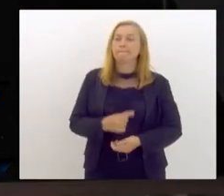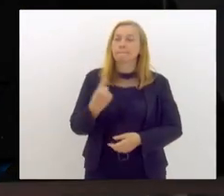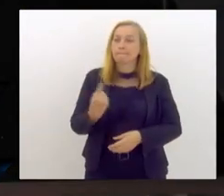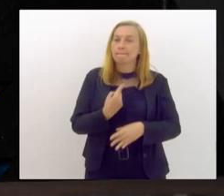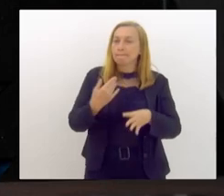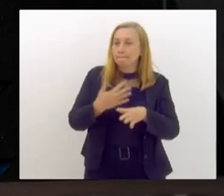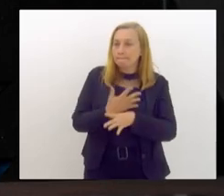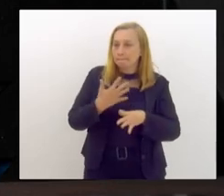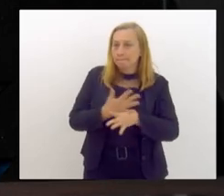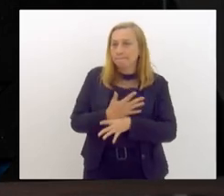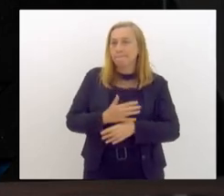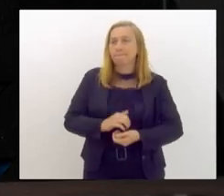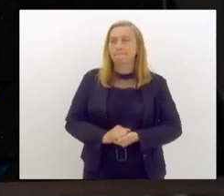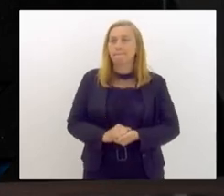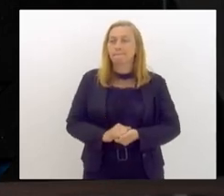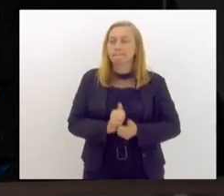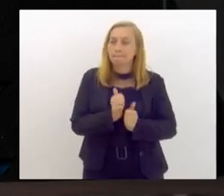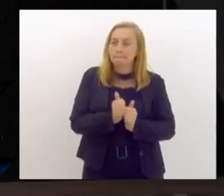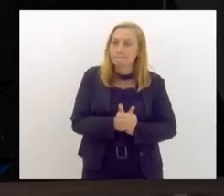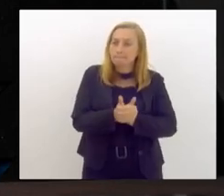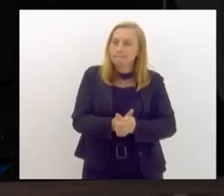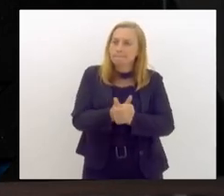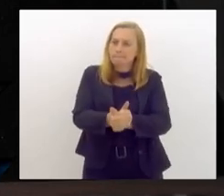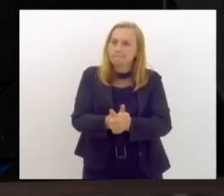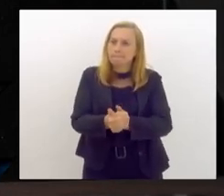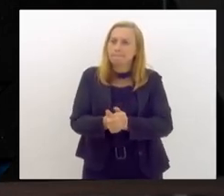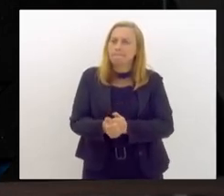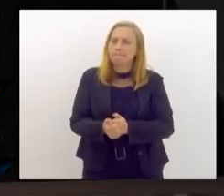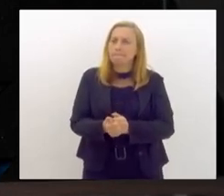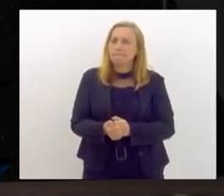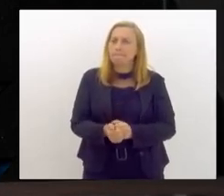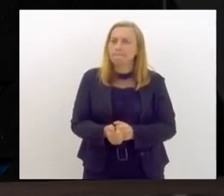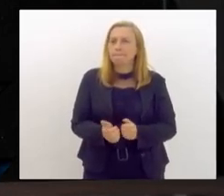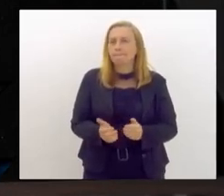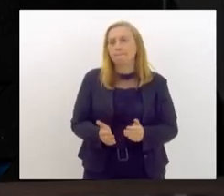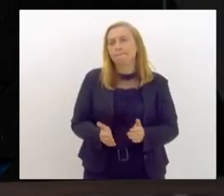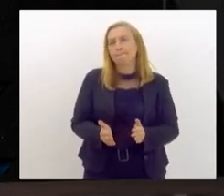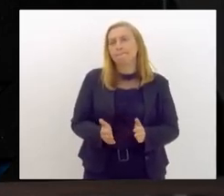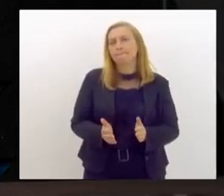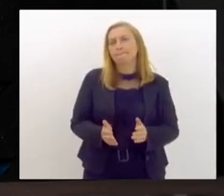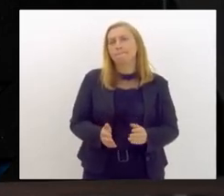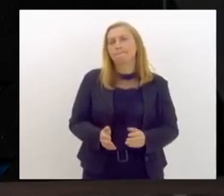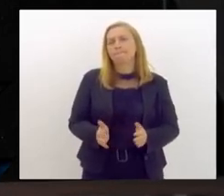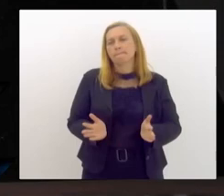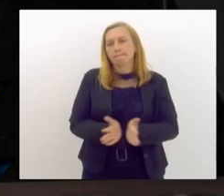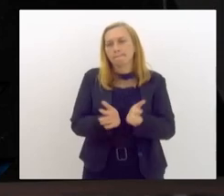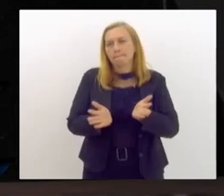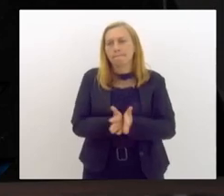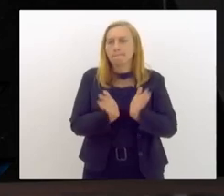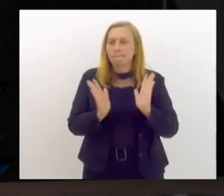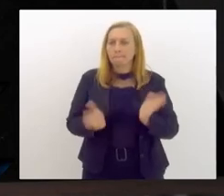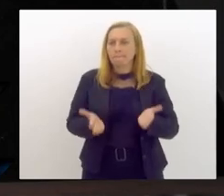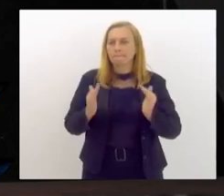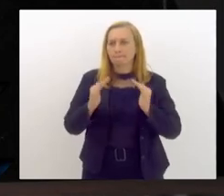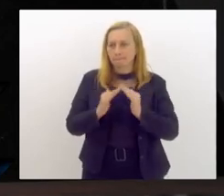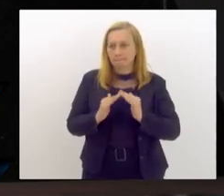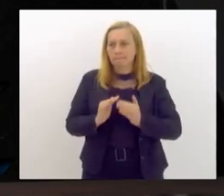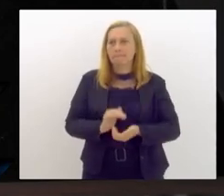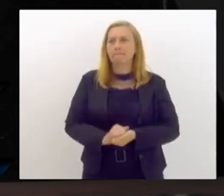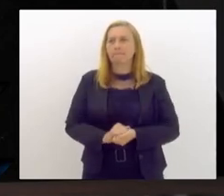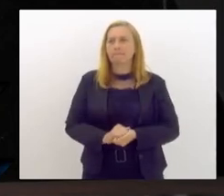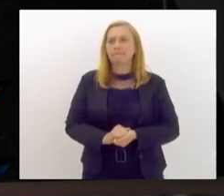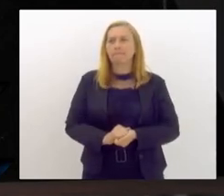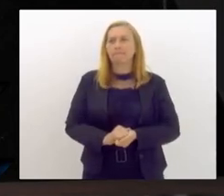cidade segue num estado de calamidade. Hoje, aqui nessa casa,